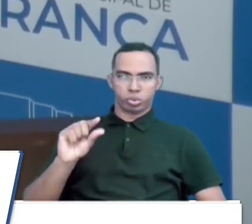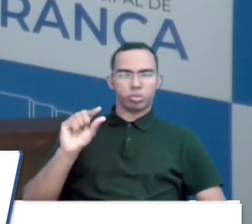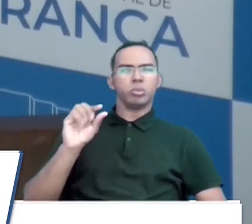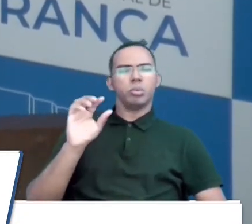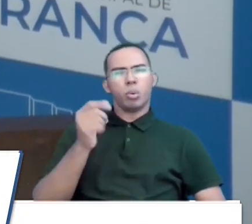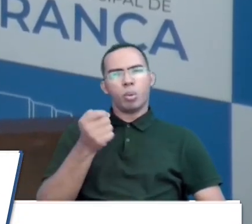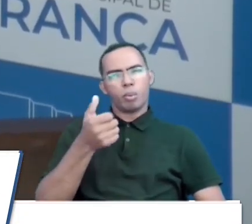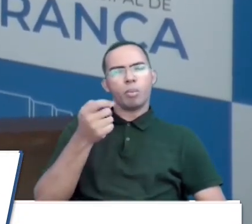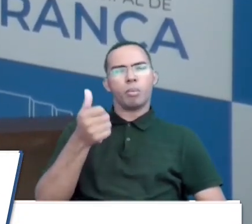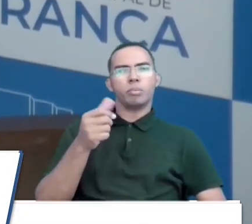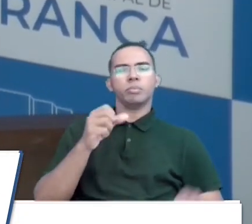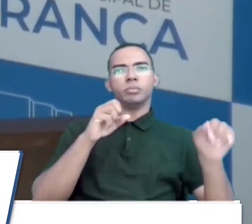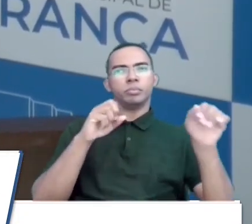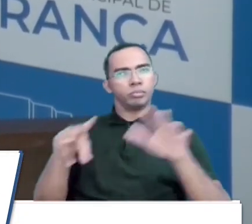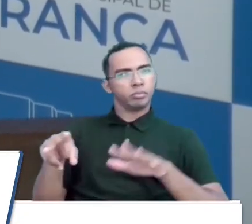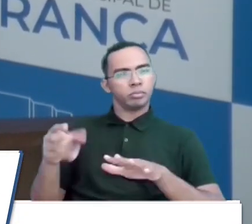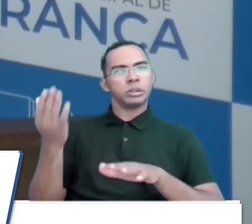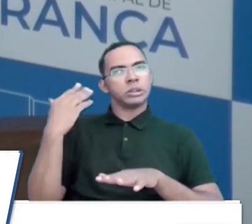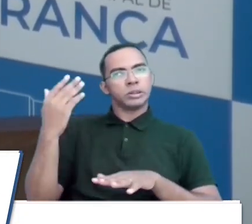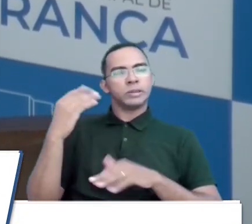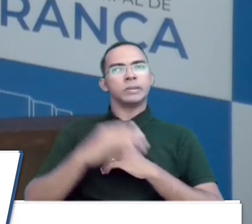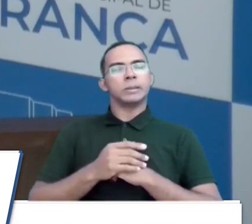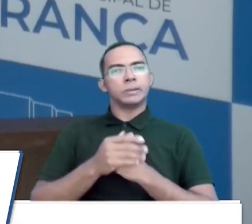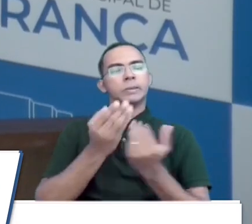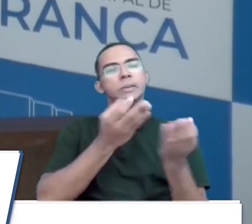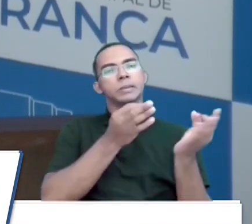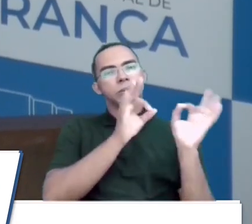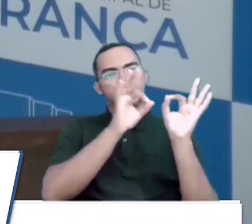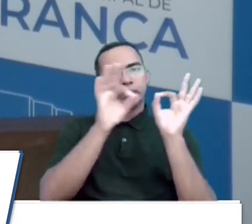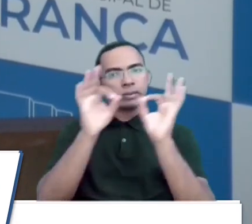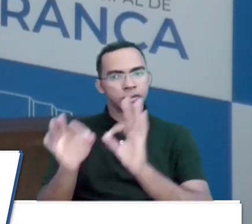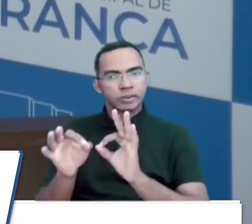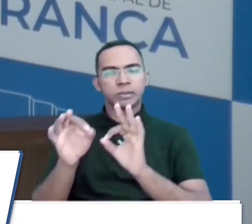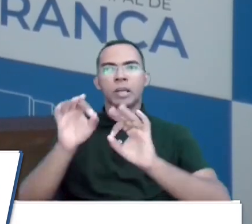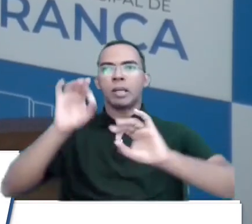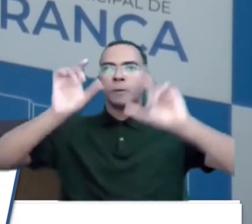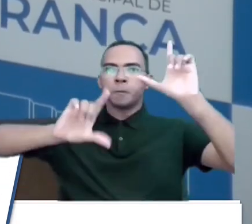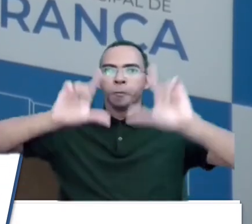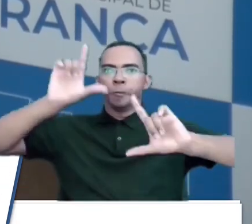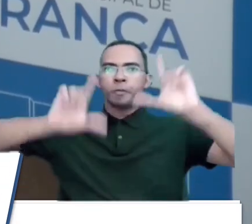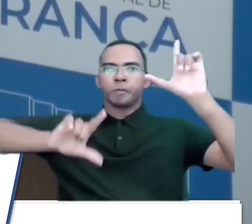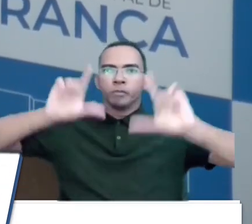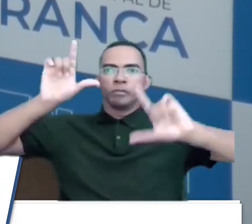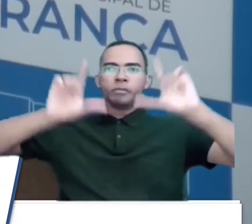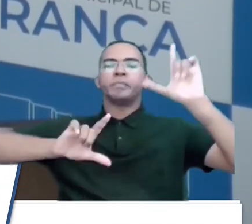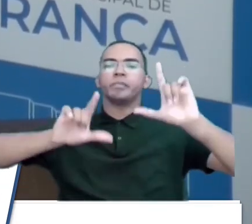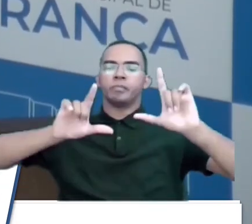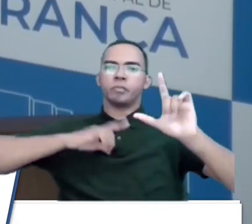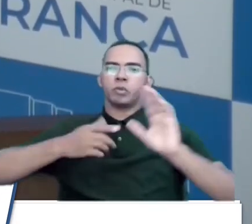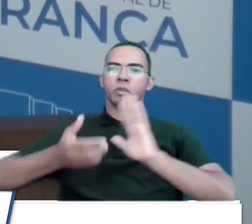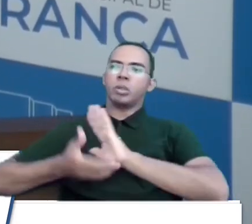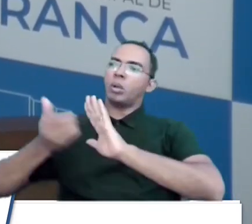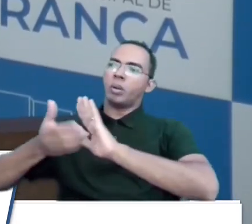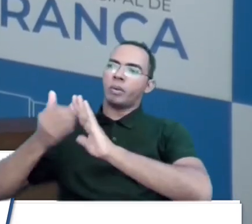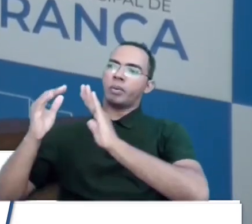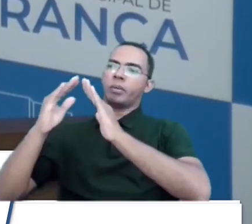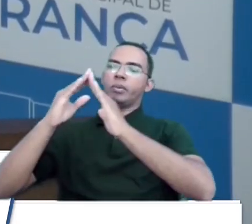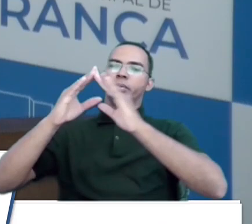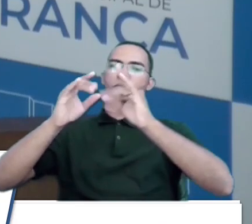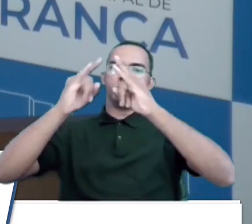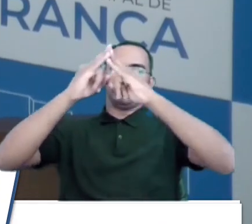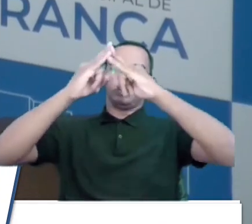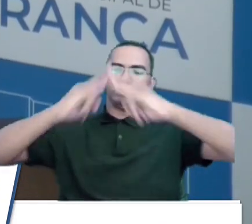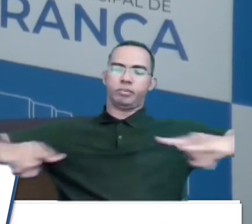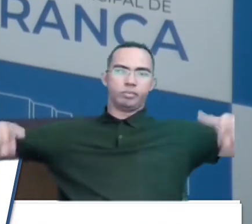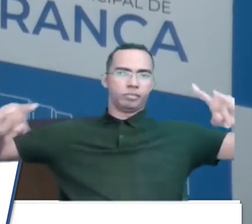A semana passada, como vocês podem acompanhar aí na imprensa, né, teve a retirada dos barracos. Não